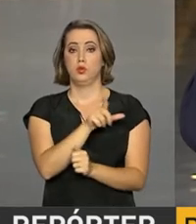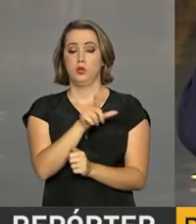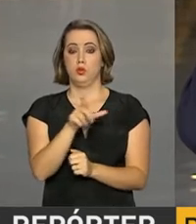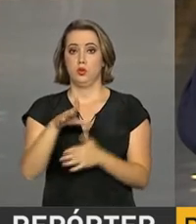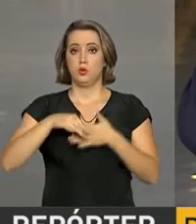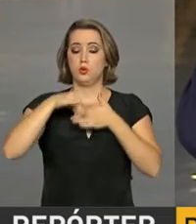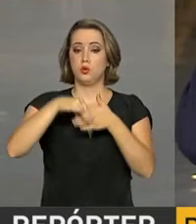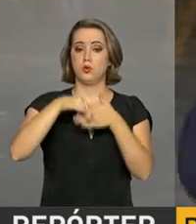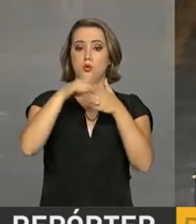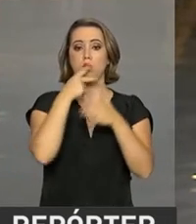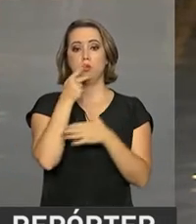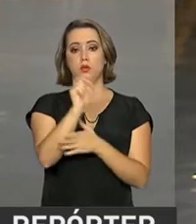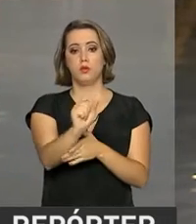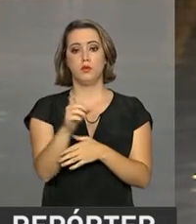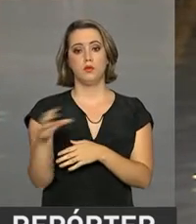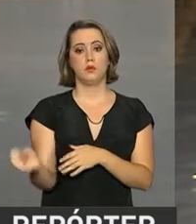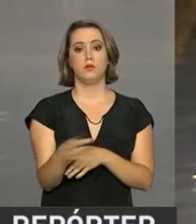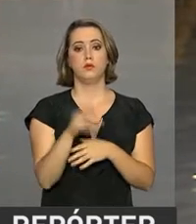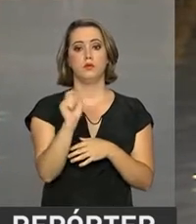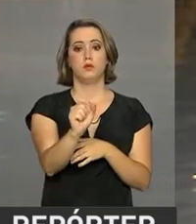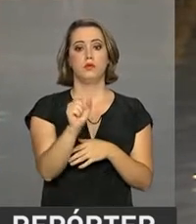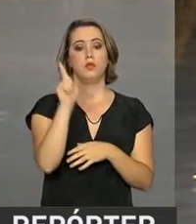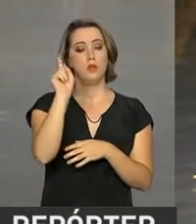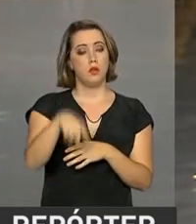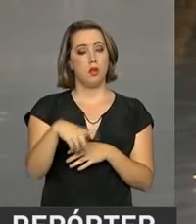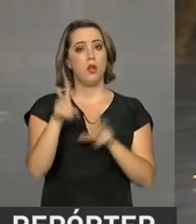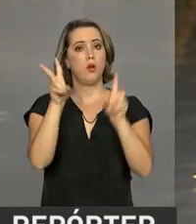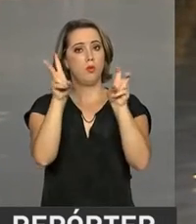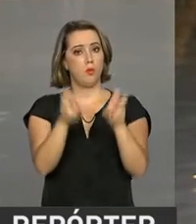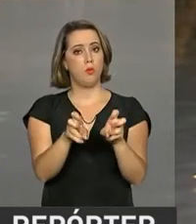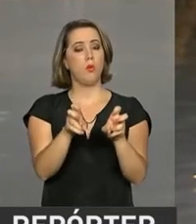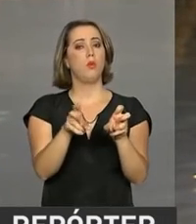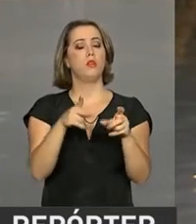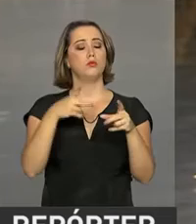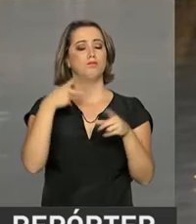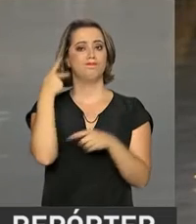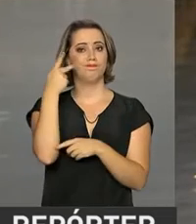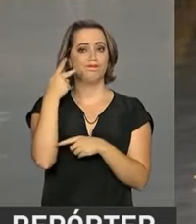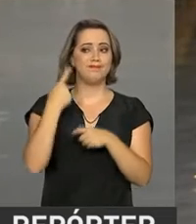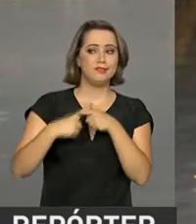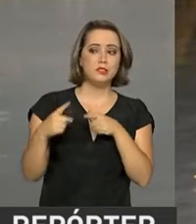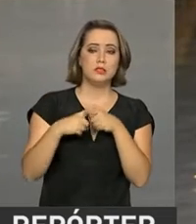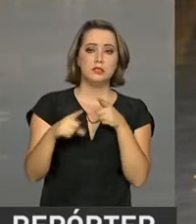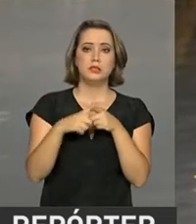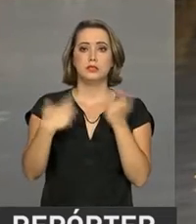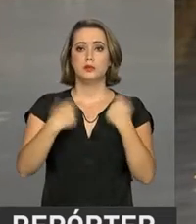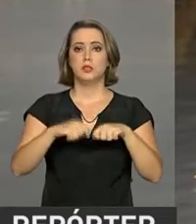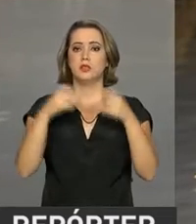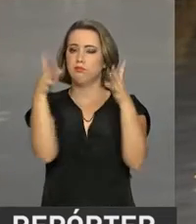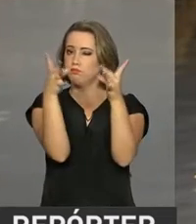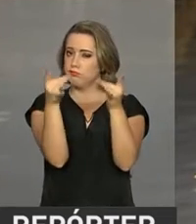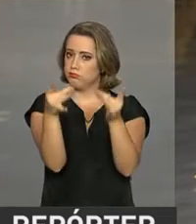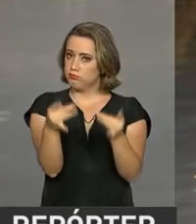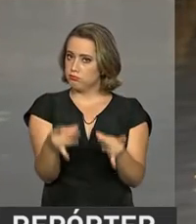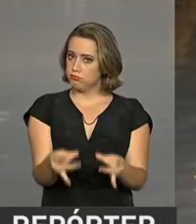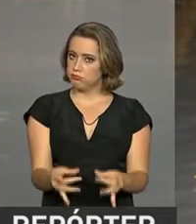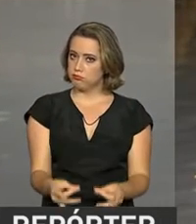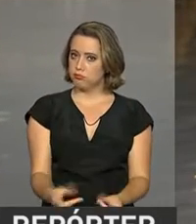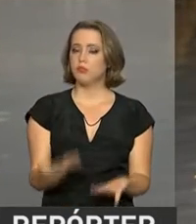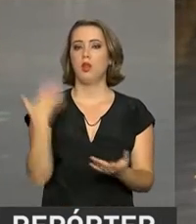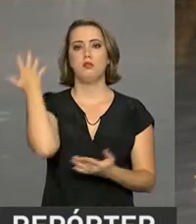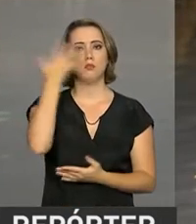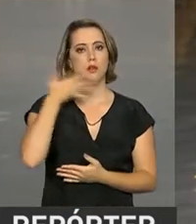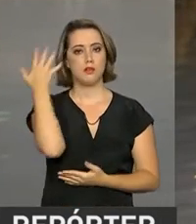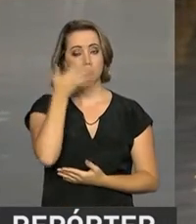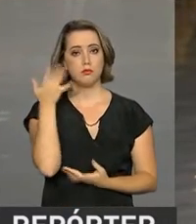que a reforma da previdência social é um assunto polêmico que exige muitos esclarecimentos à sociedade por conta disso